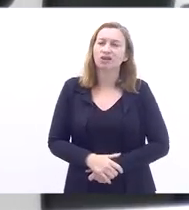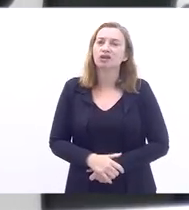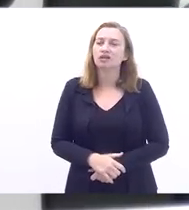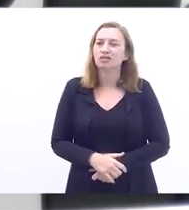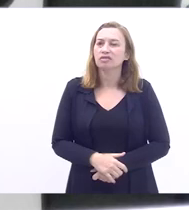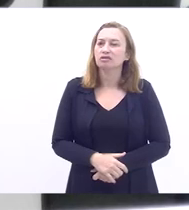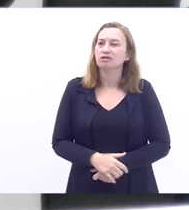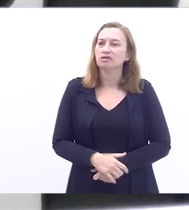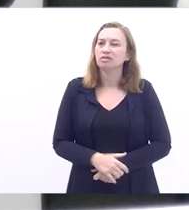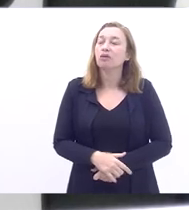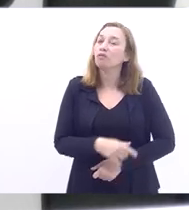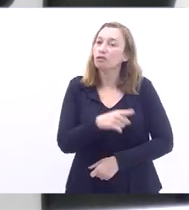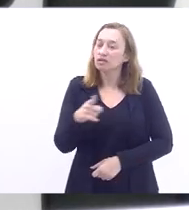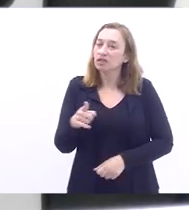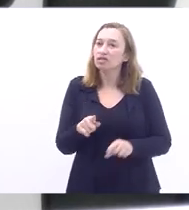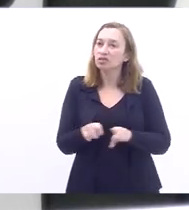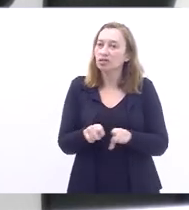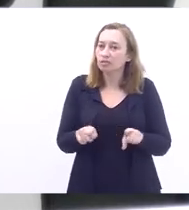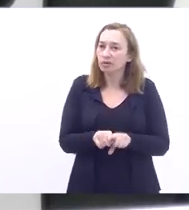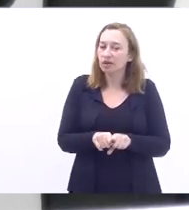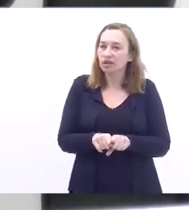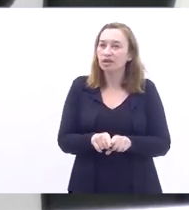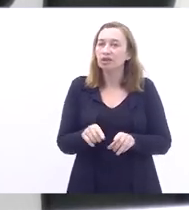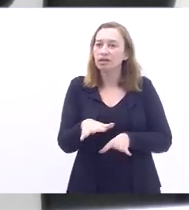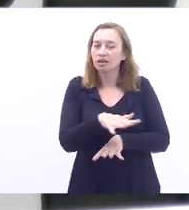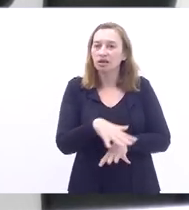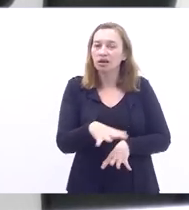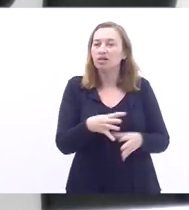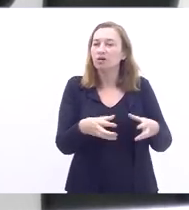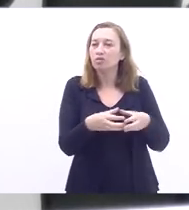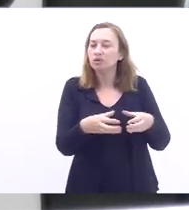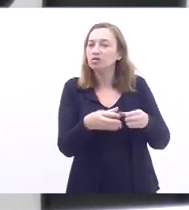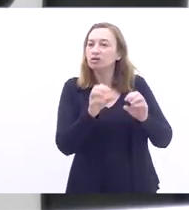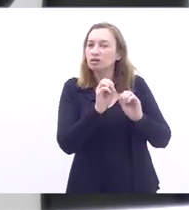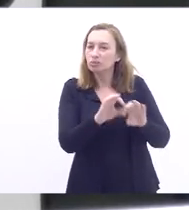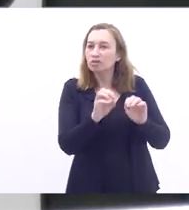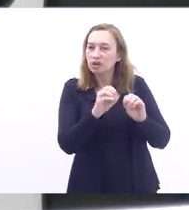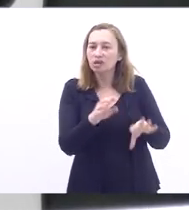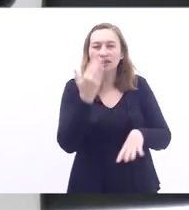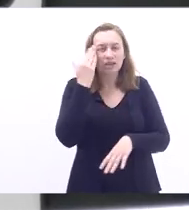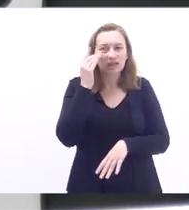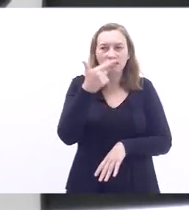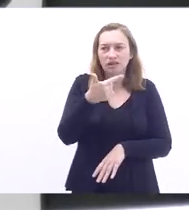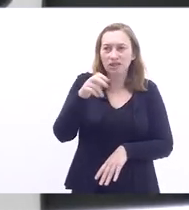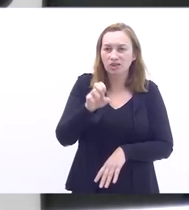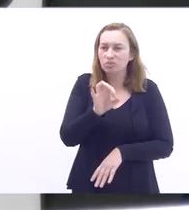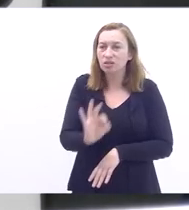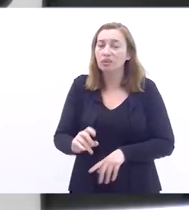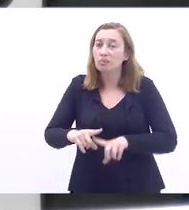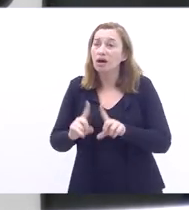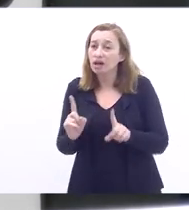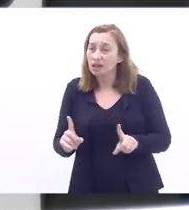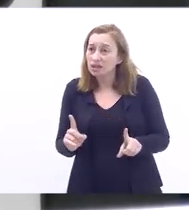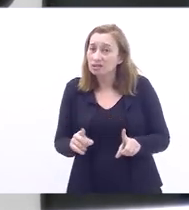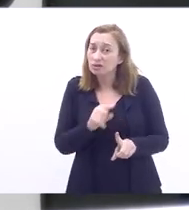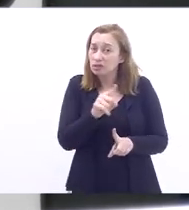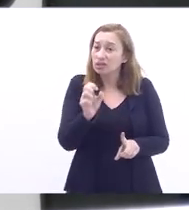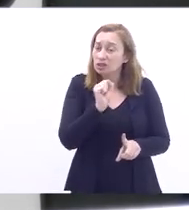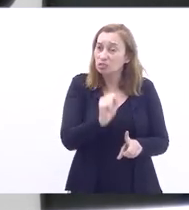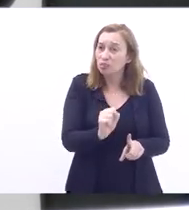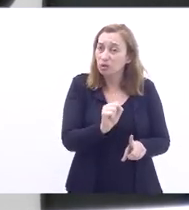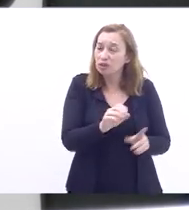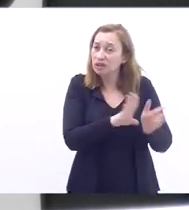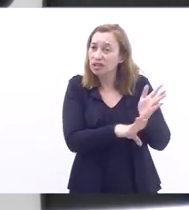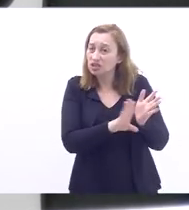dá para você você você tá dentro da fusão de educação a gente entende que teve um dia que eu por cento Mas vocês podem